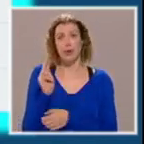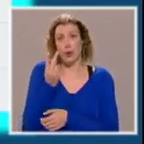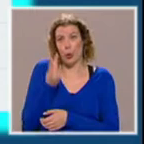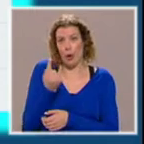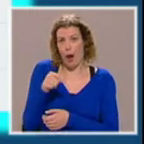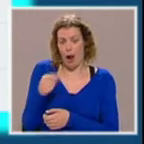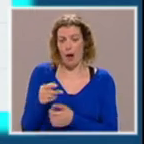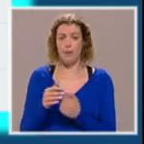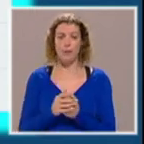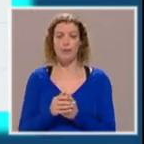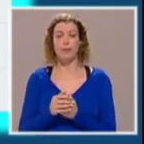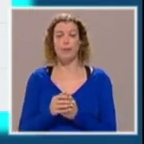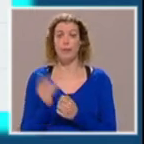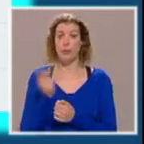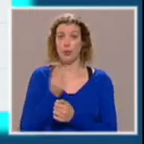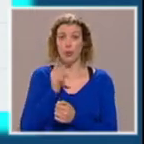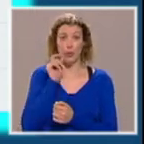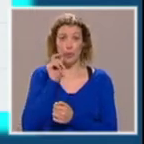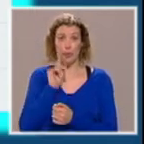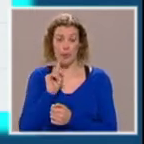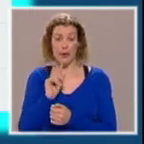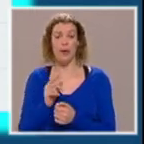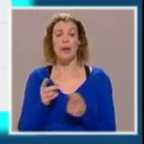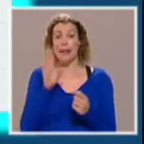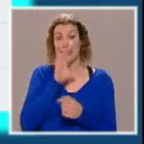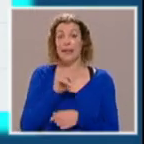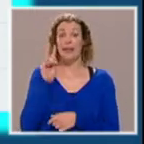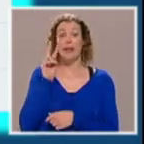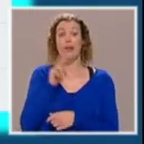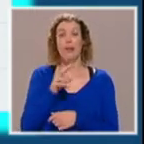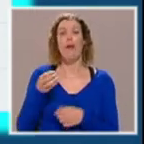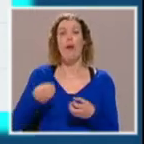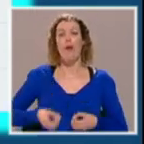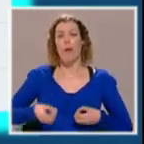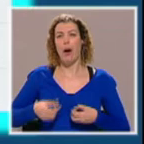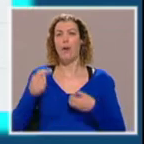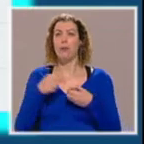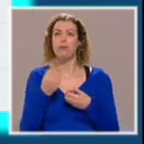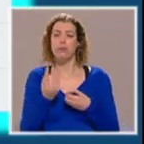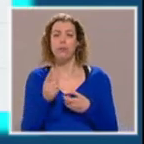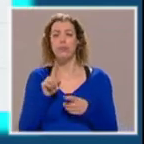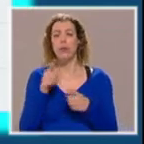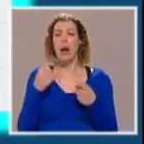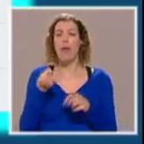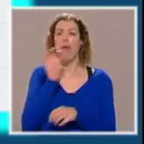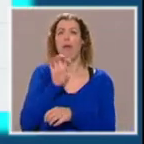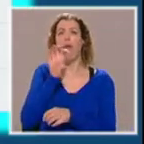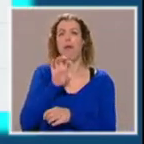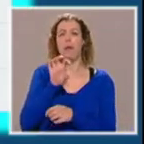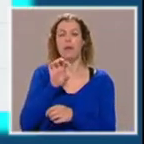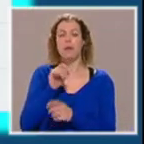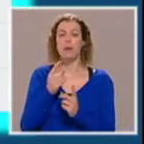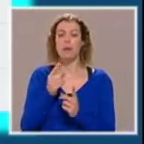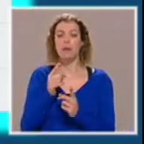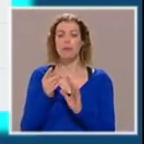sistemas. Relativamente ao ovário, se focarem bem a vossa atenção, o ovário tem a